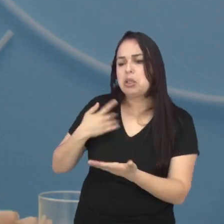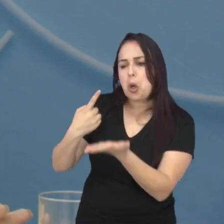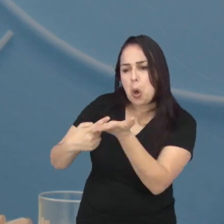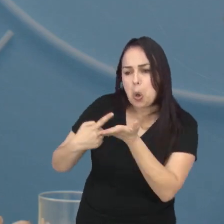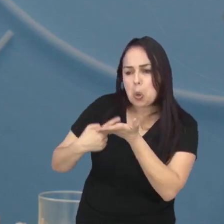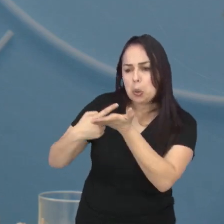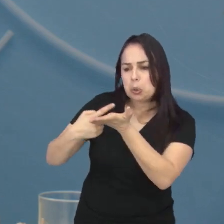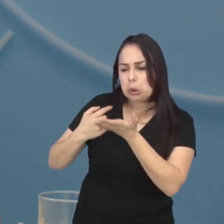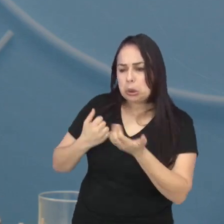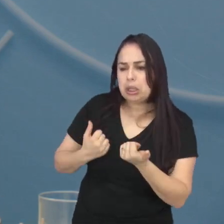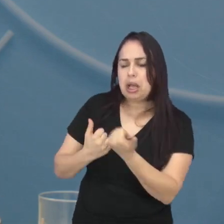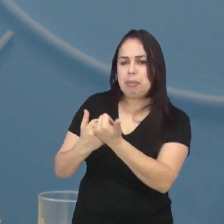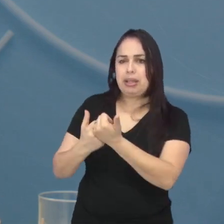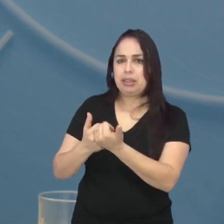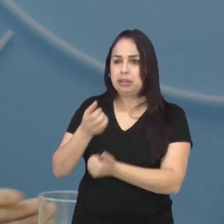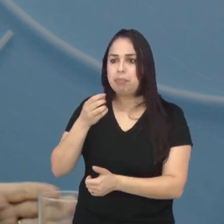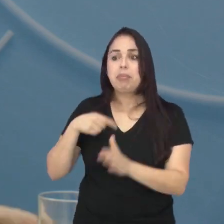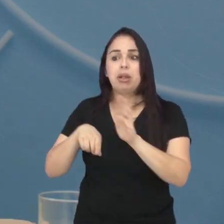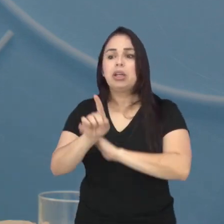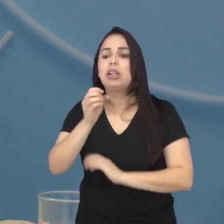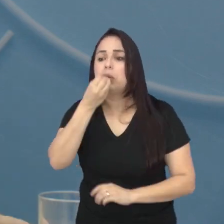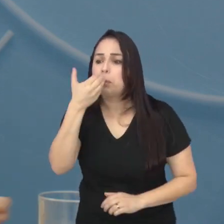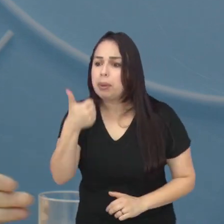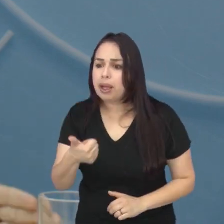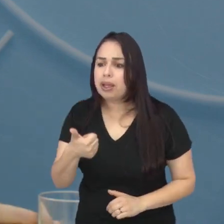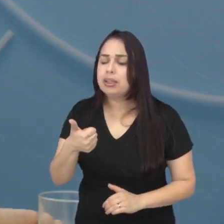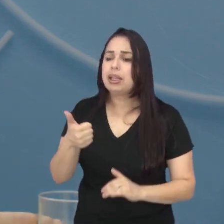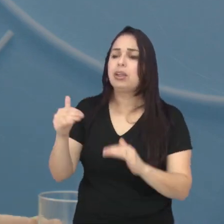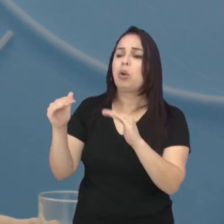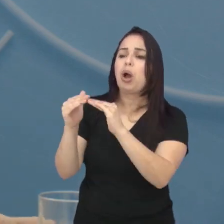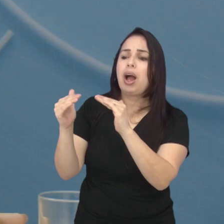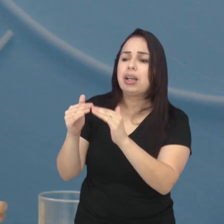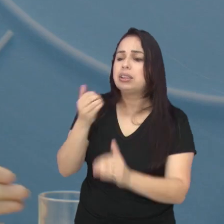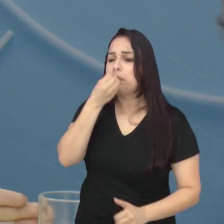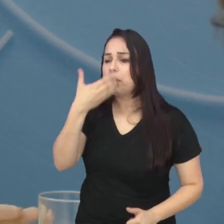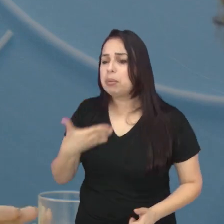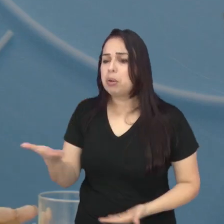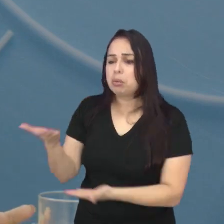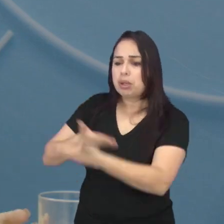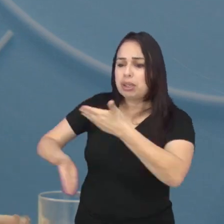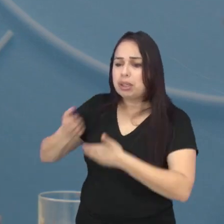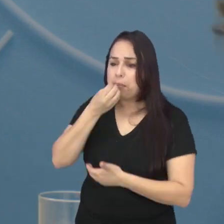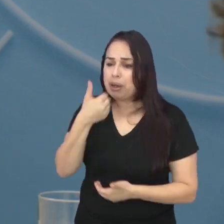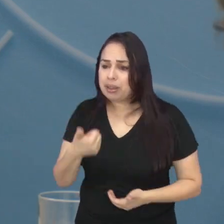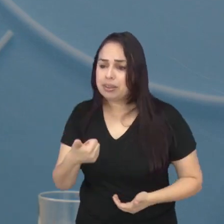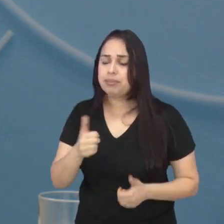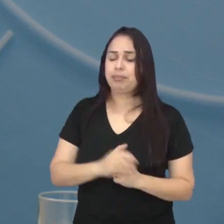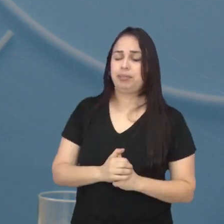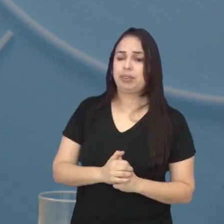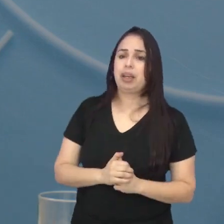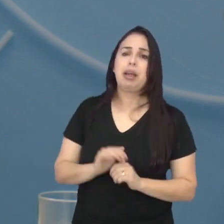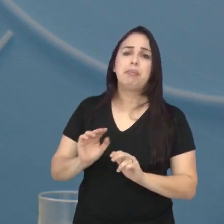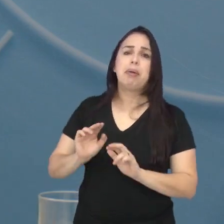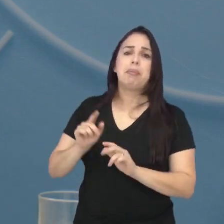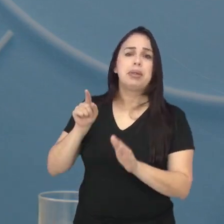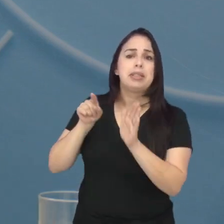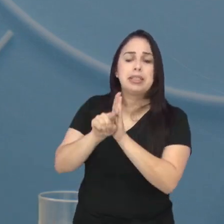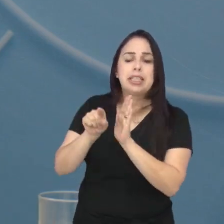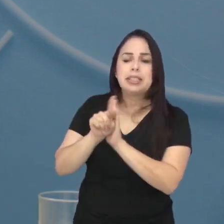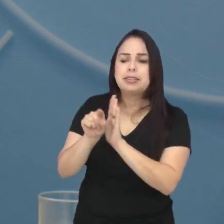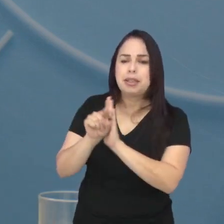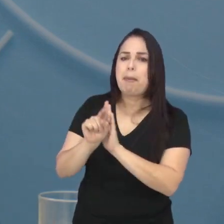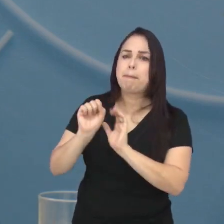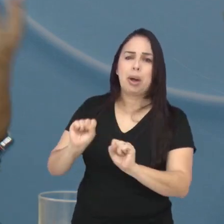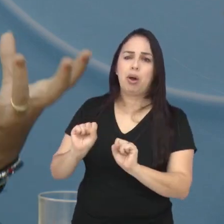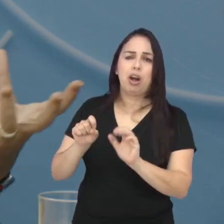contar comigo, tá tudo bem, como estão as coisas na sua casa, como está a sua relação, e fazer perguntas assim,